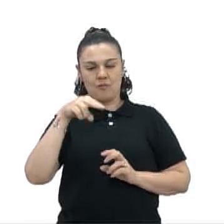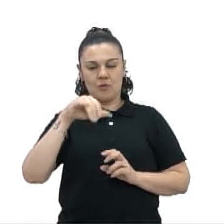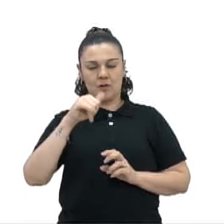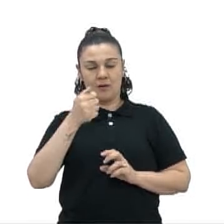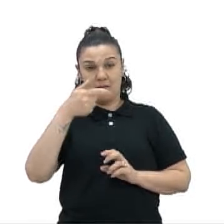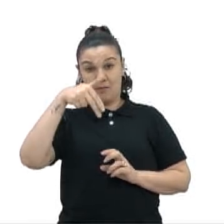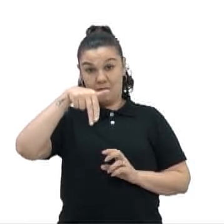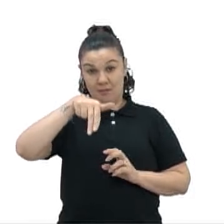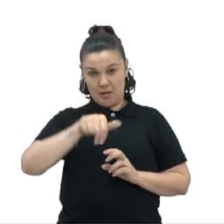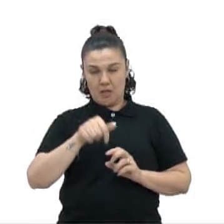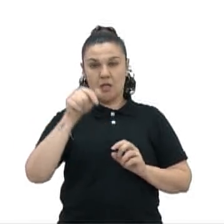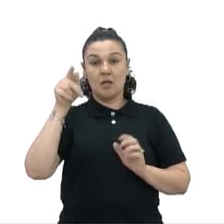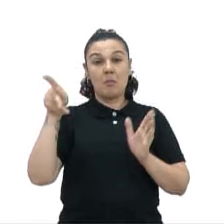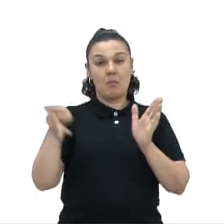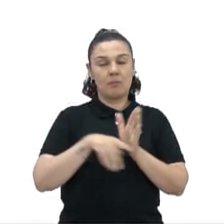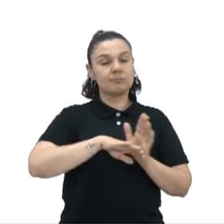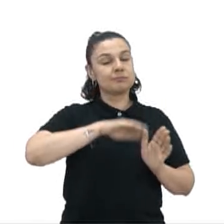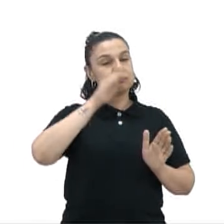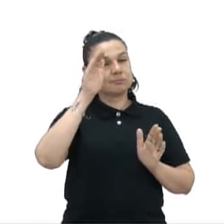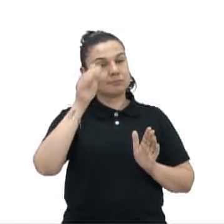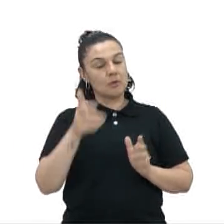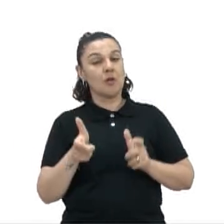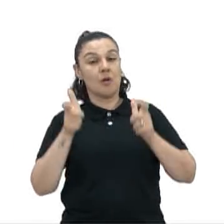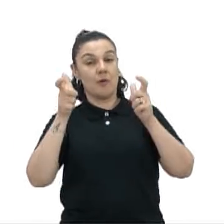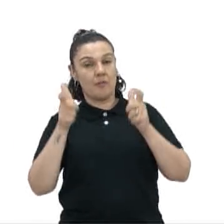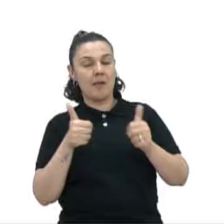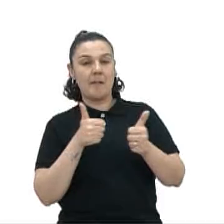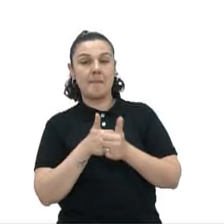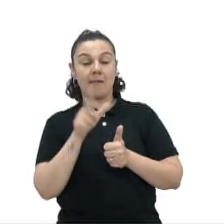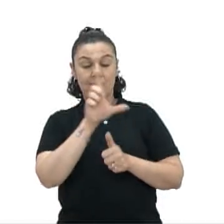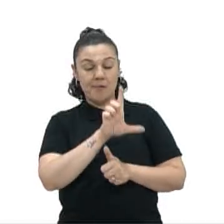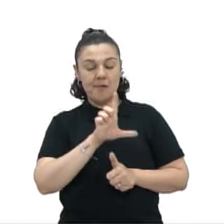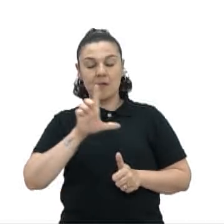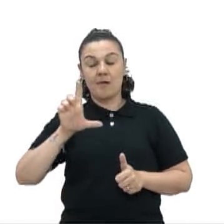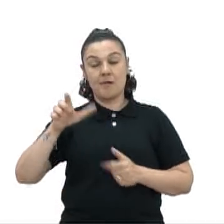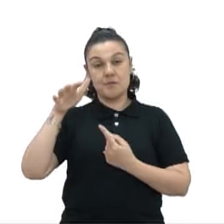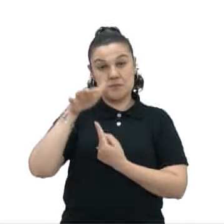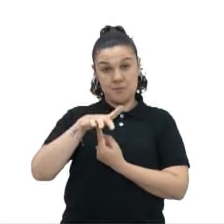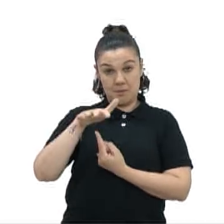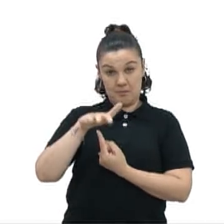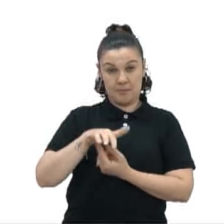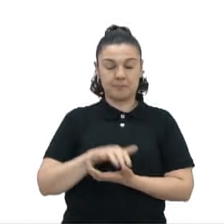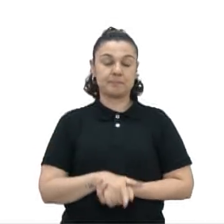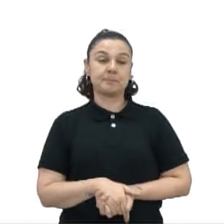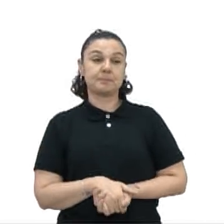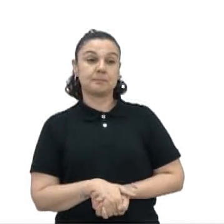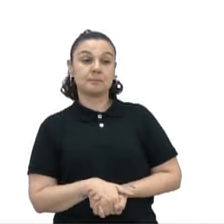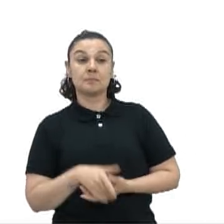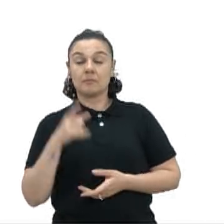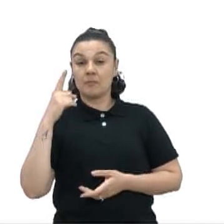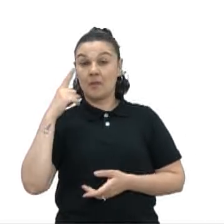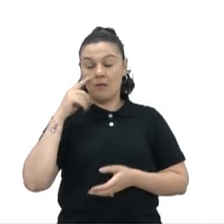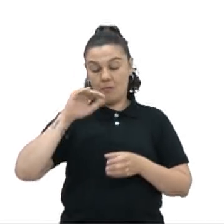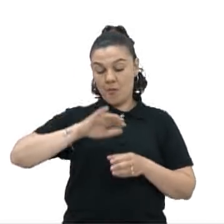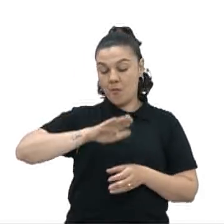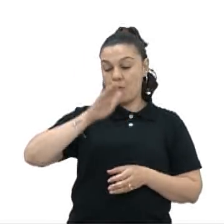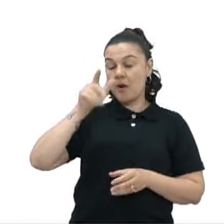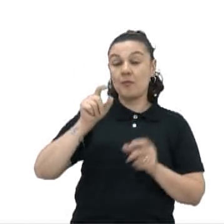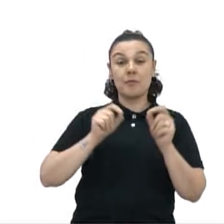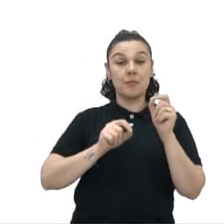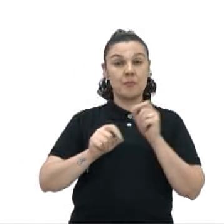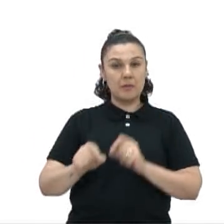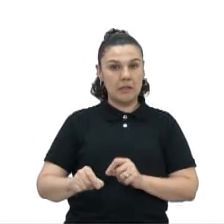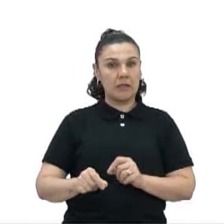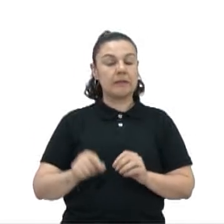formação de relevo que está localizada na porção leste do estado do Paraná. É uma forma de relevo produzida